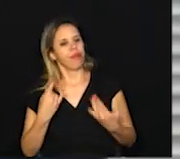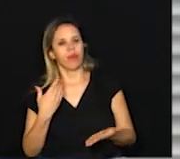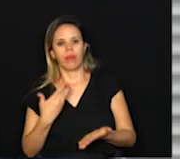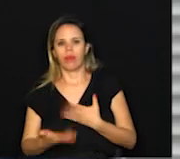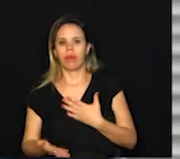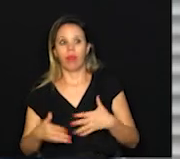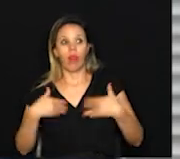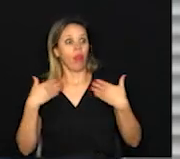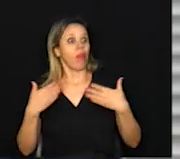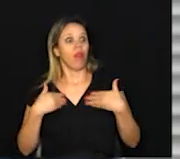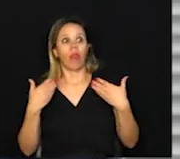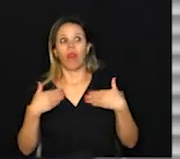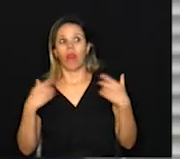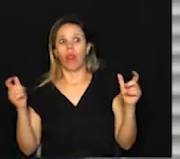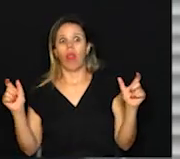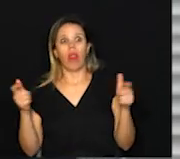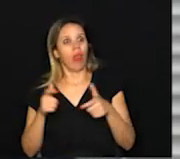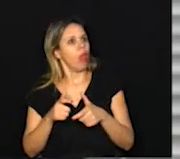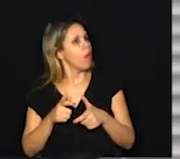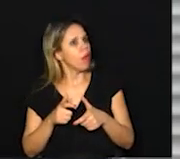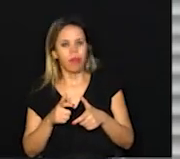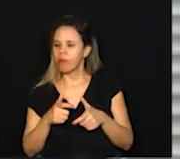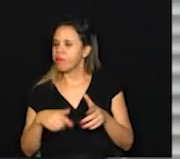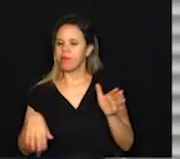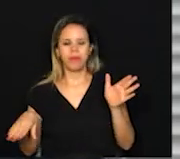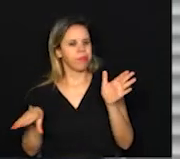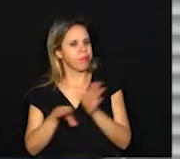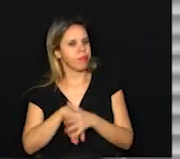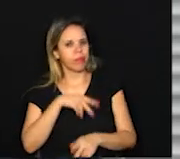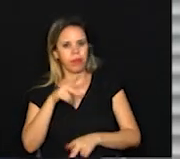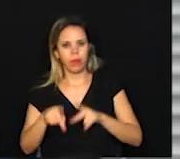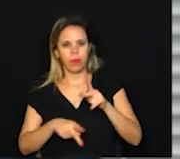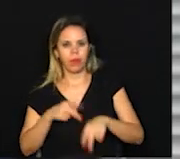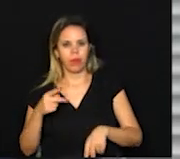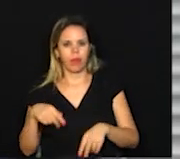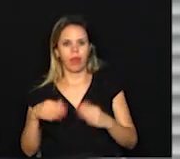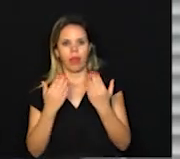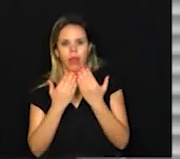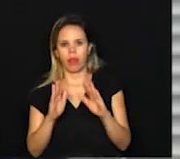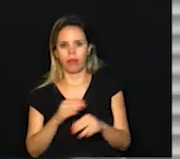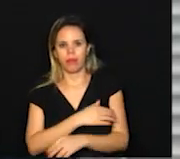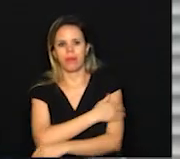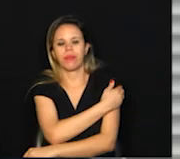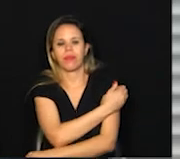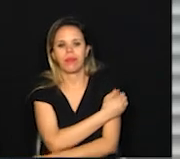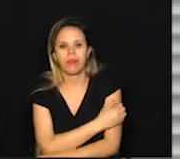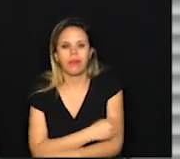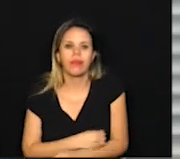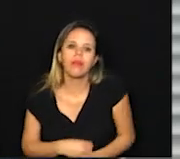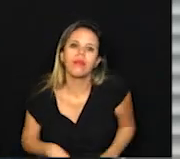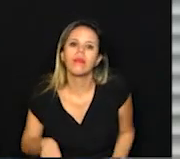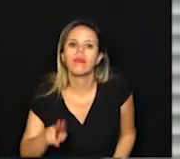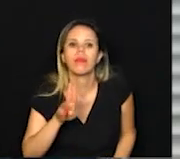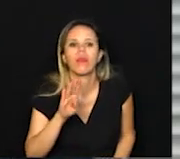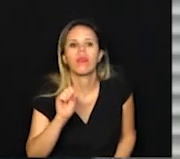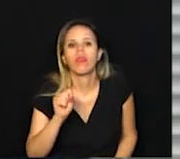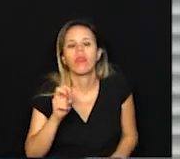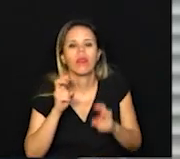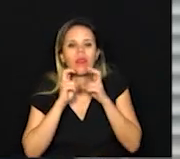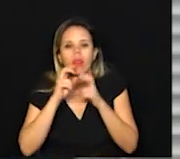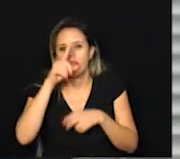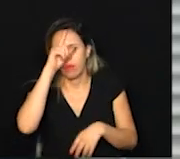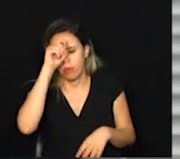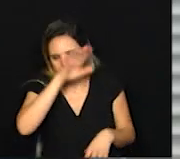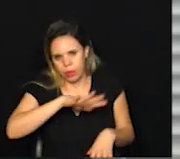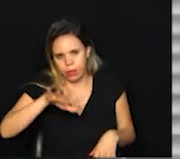se entusiasmar com a diminuição da chegada de pacientes às nossas portas, UBS, pré-hospitalar e